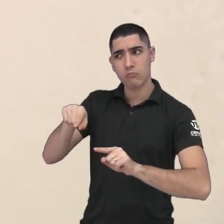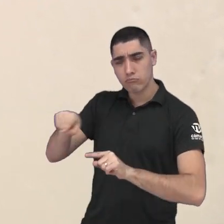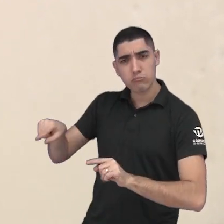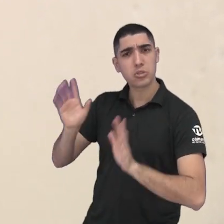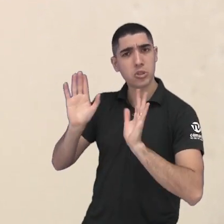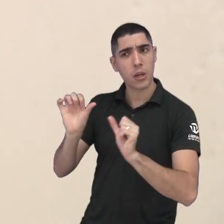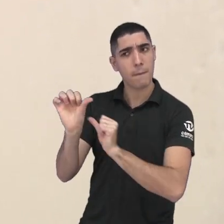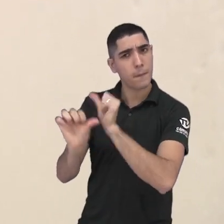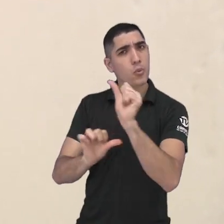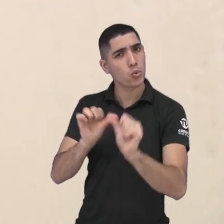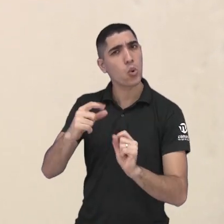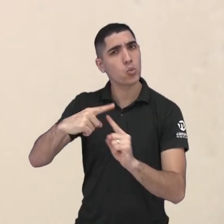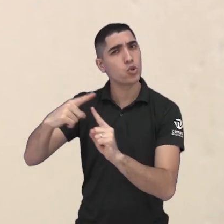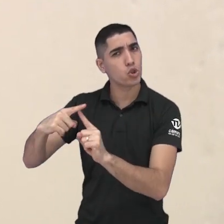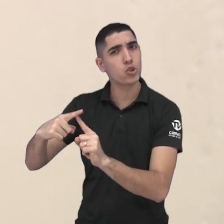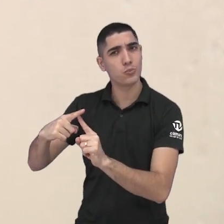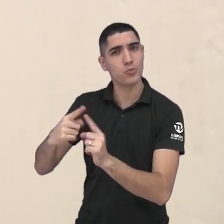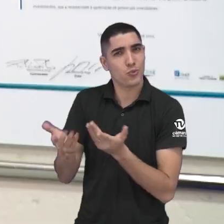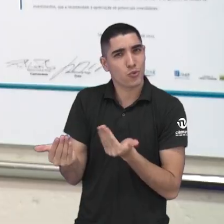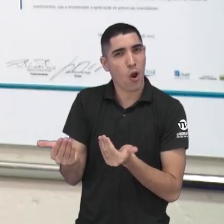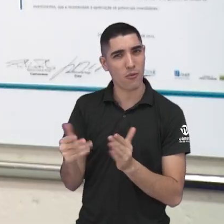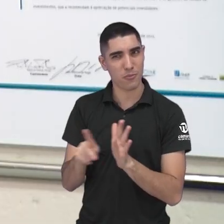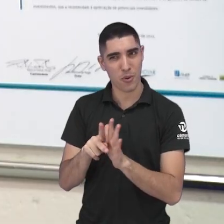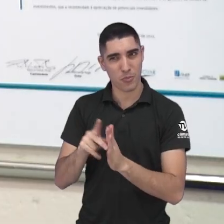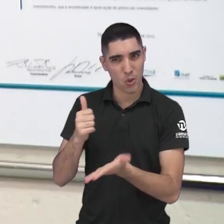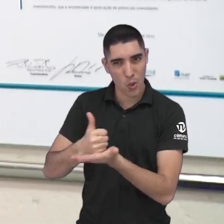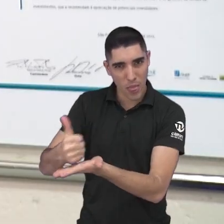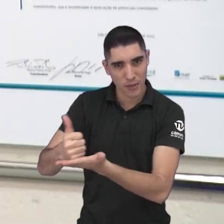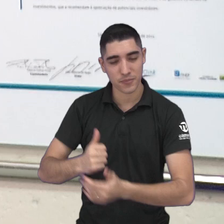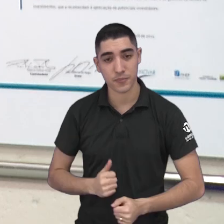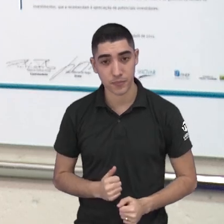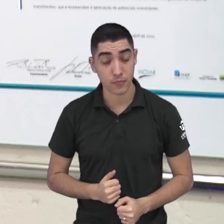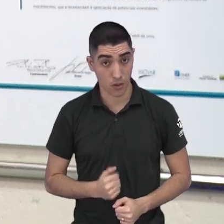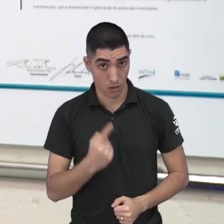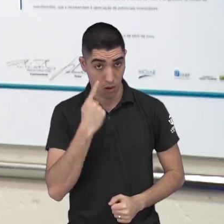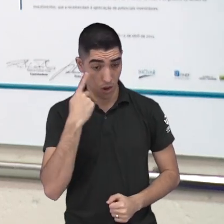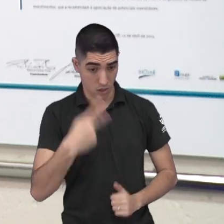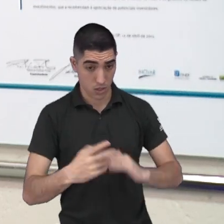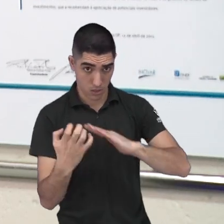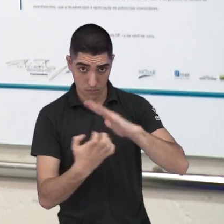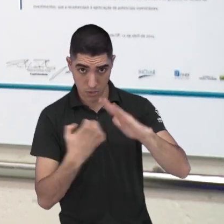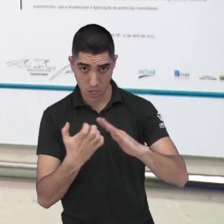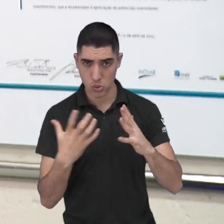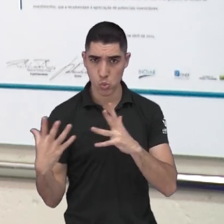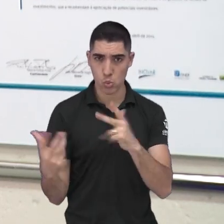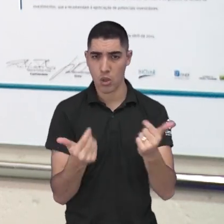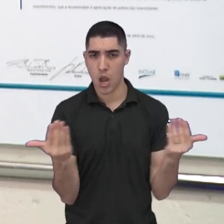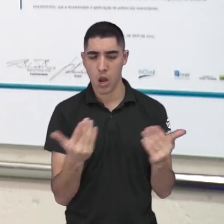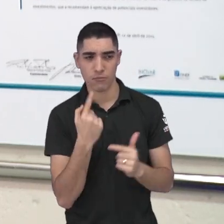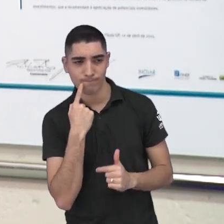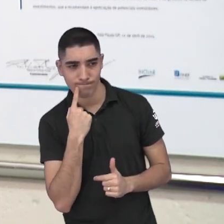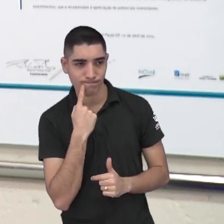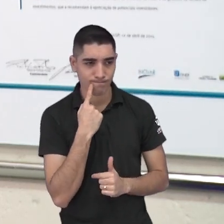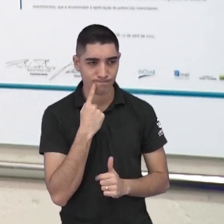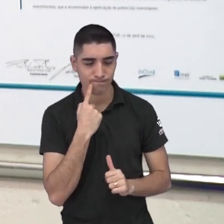comportamento alterou o cenário das contratações. Quando a gente olha muitas empresas, elas têm adotado uma política que ela é um pouco